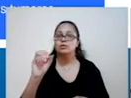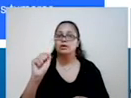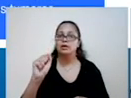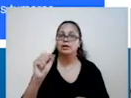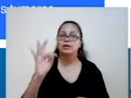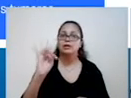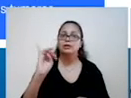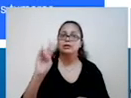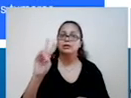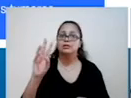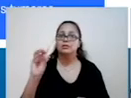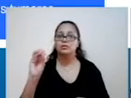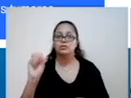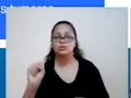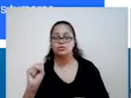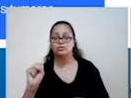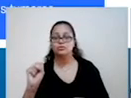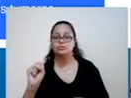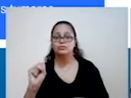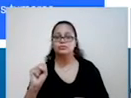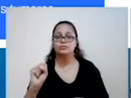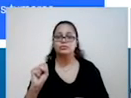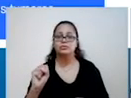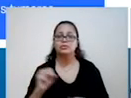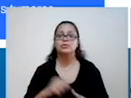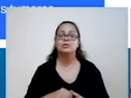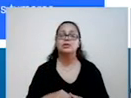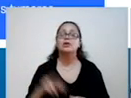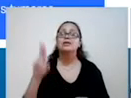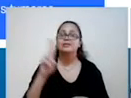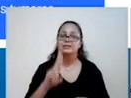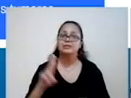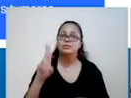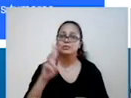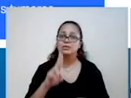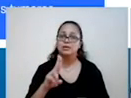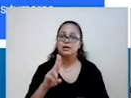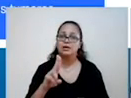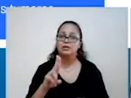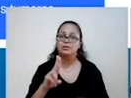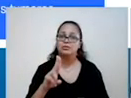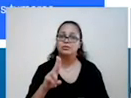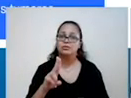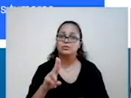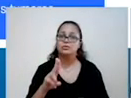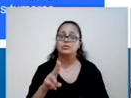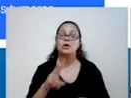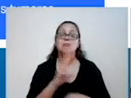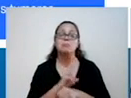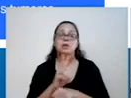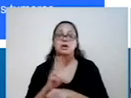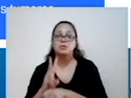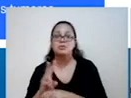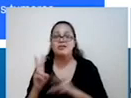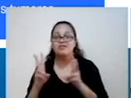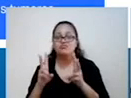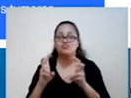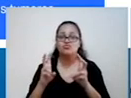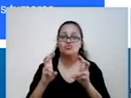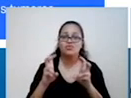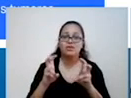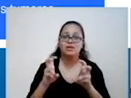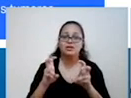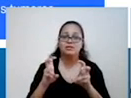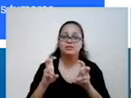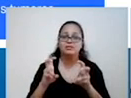césio 137, eles são usados no tratamento do câncer para minimizar os prejuízos